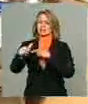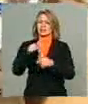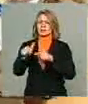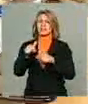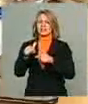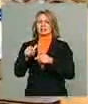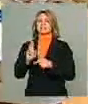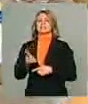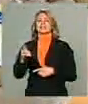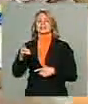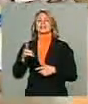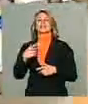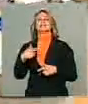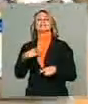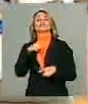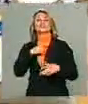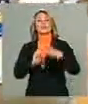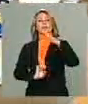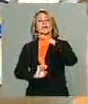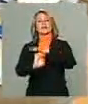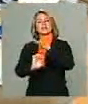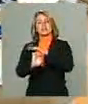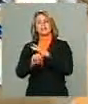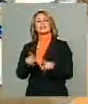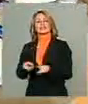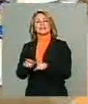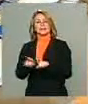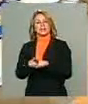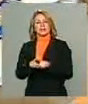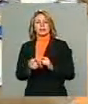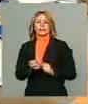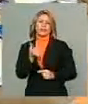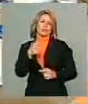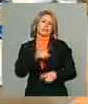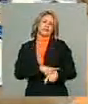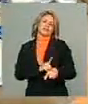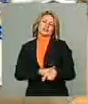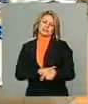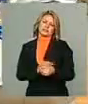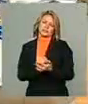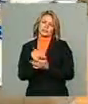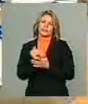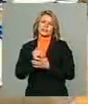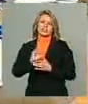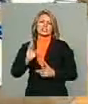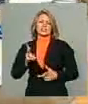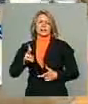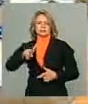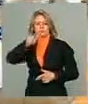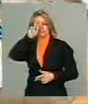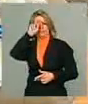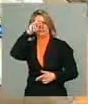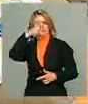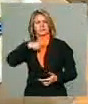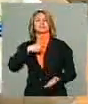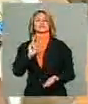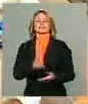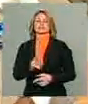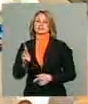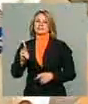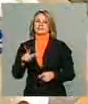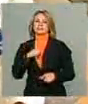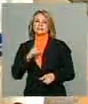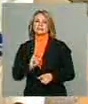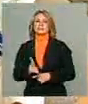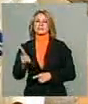empresária ela era empresária me fiz empresária é F Don do meu nariz fiz me espc era